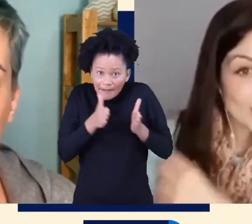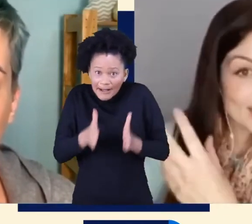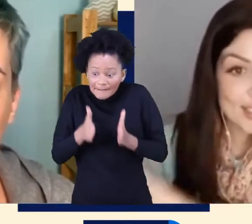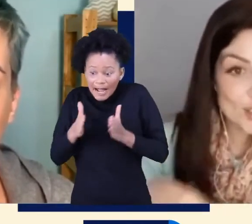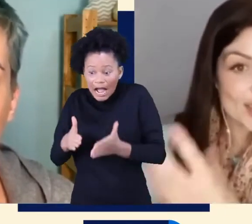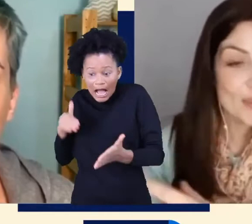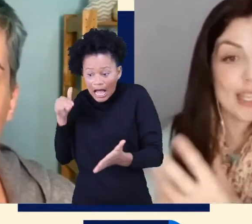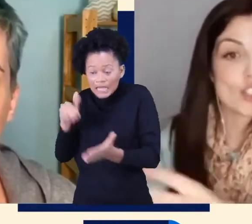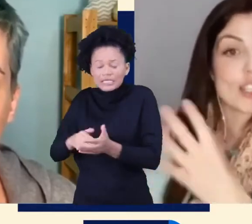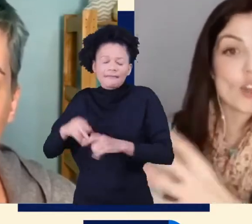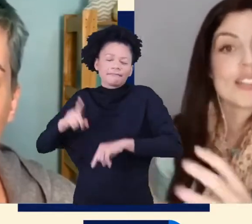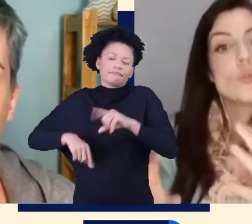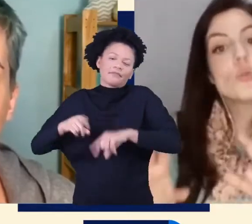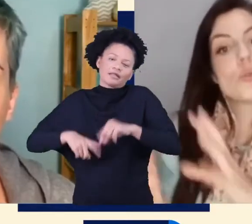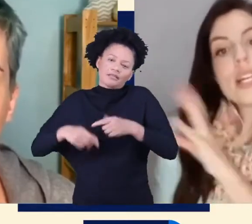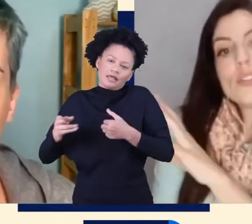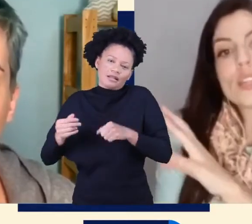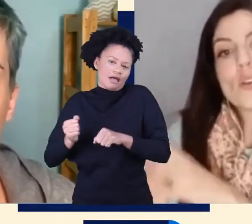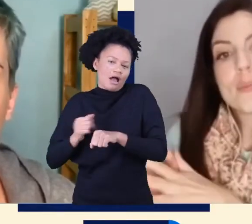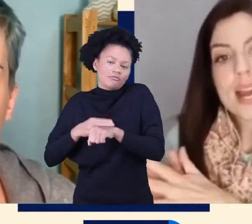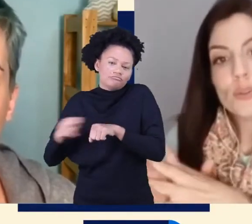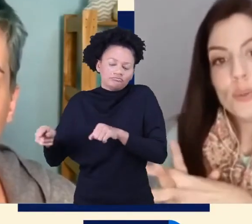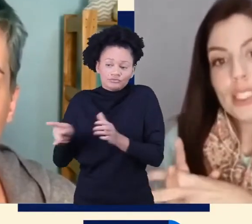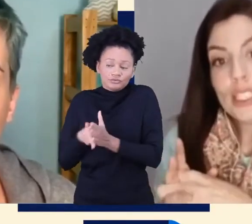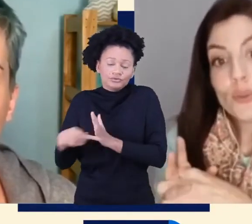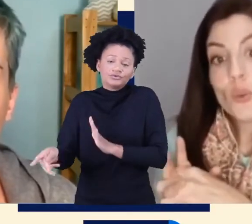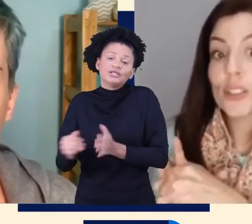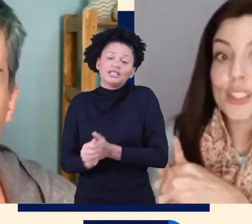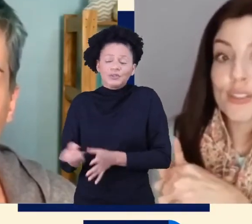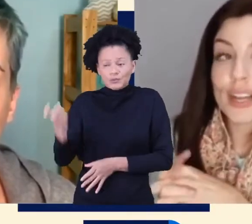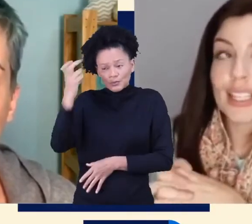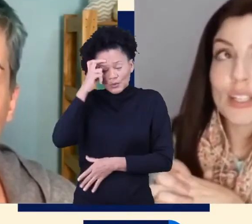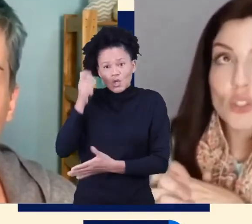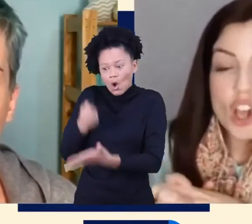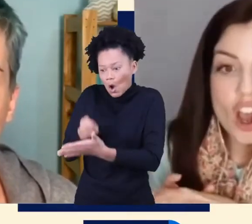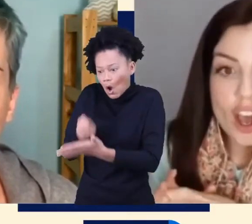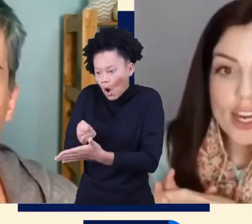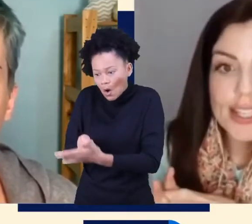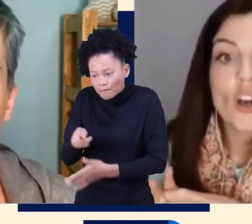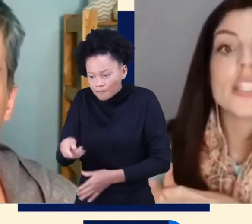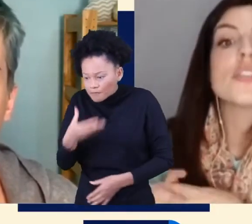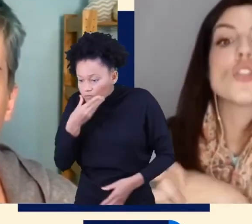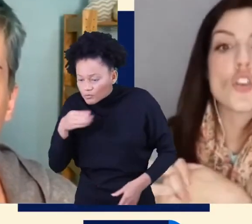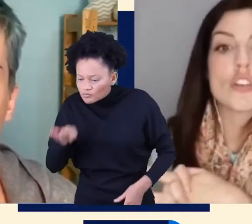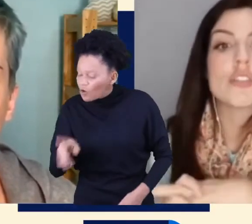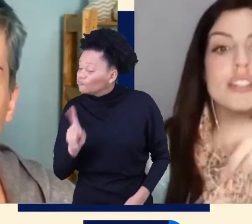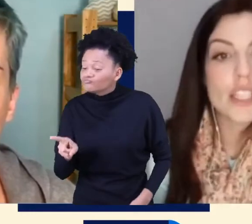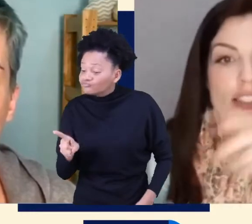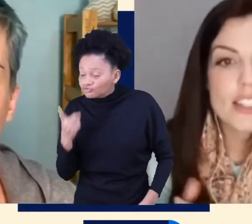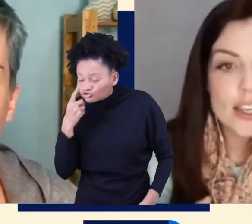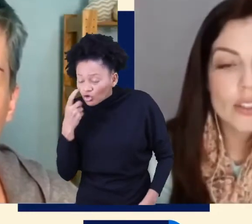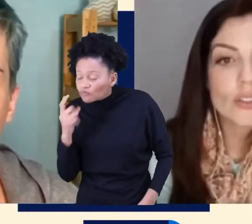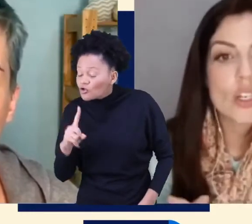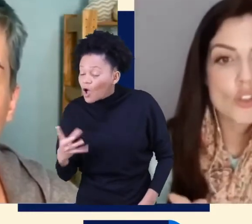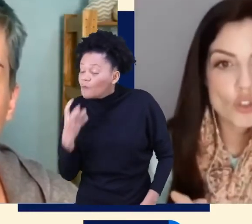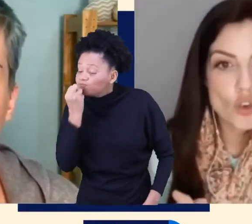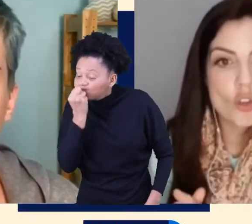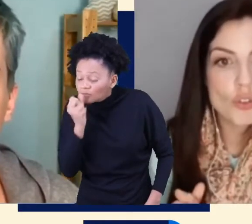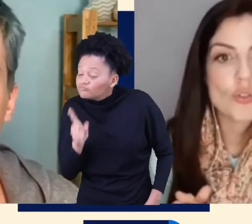eles acontecem diariamente. Na nossa cultura é isso que é cobrado do menino. Quando você fala, não chora, engole esse choro, que você tem que